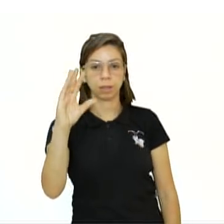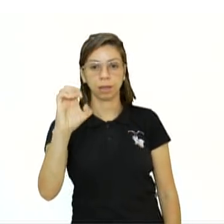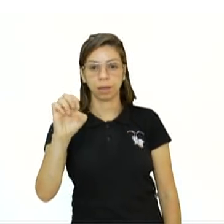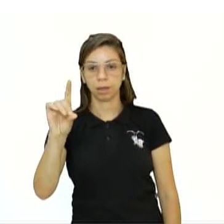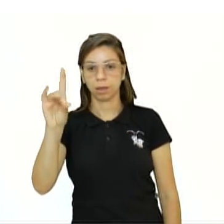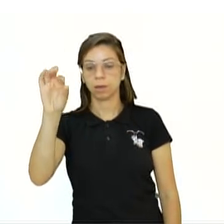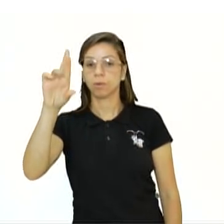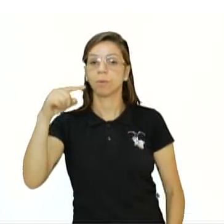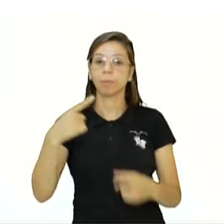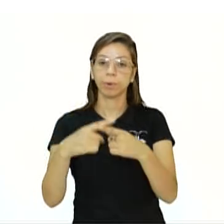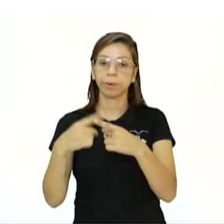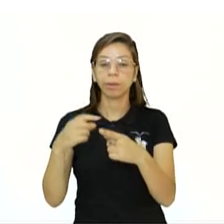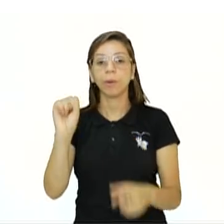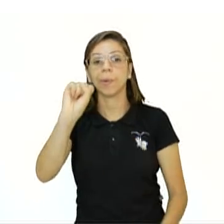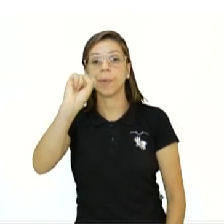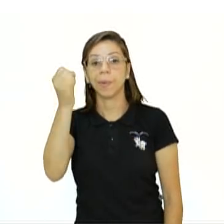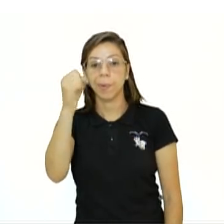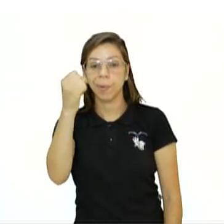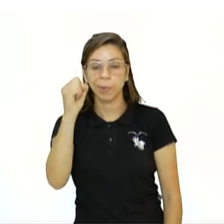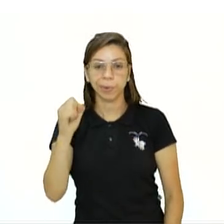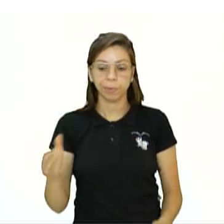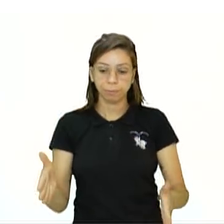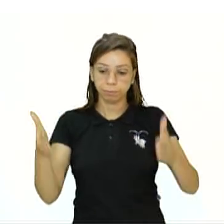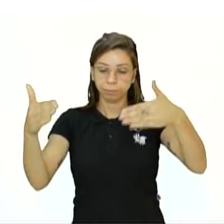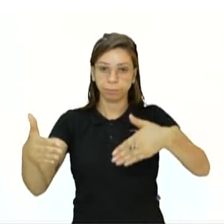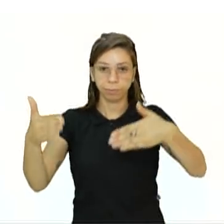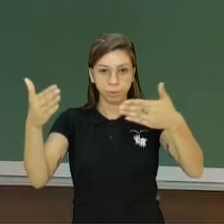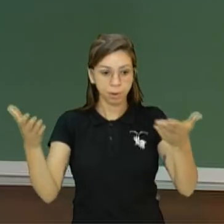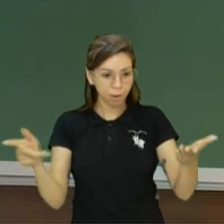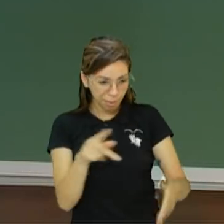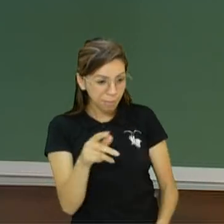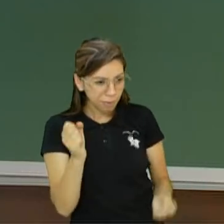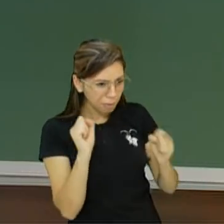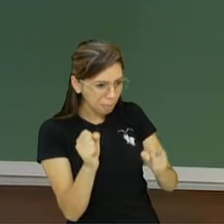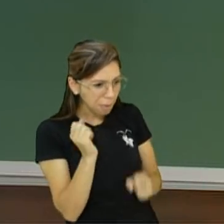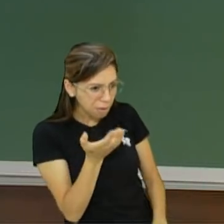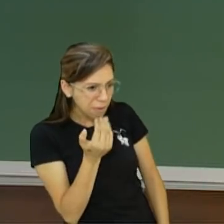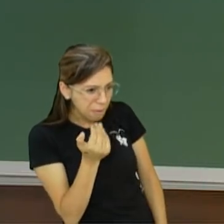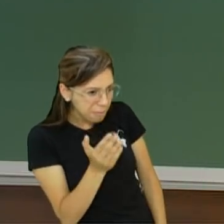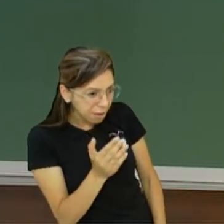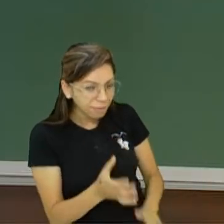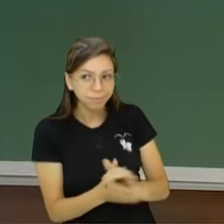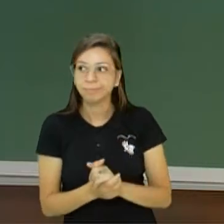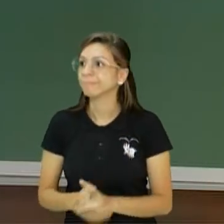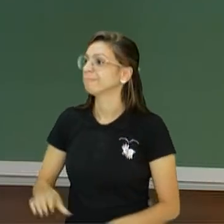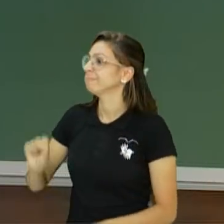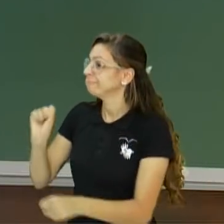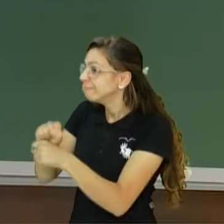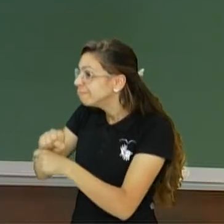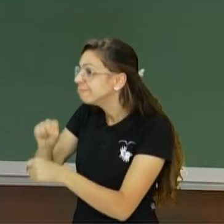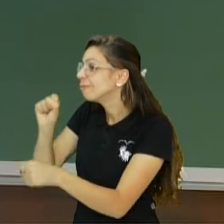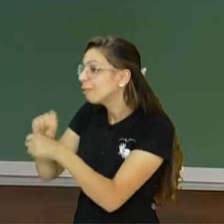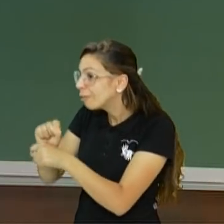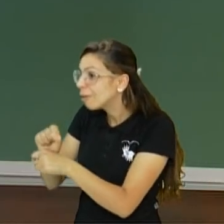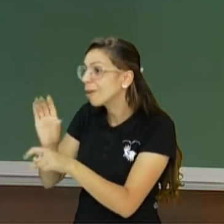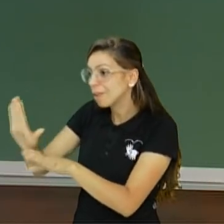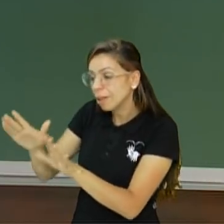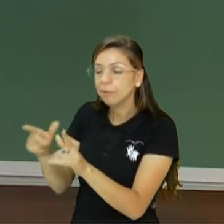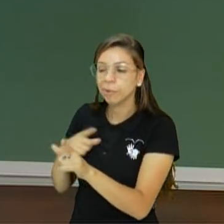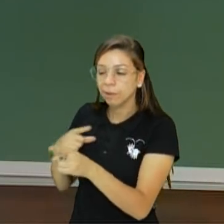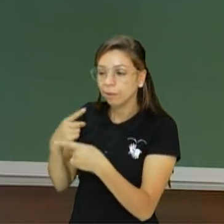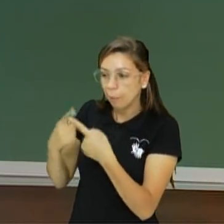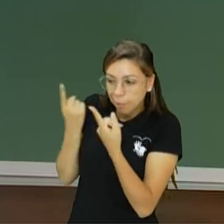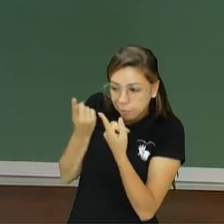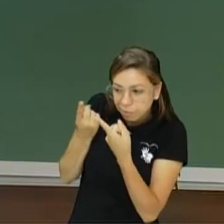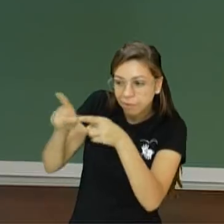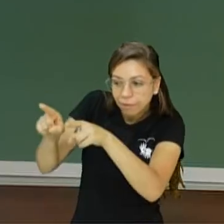faces. E aí, prof, eu posso comer jujubas? Ainda não! Tem um desafio para vocês,